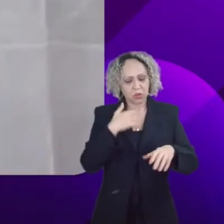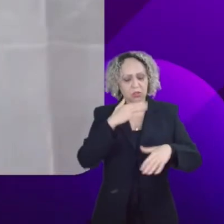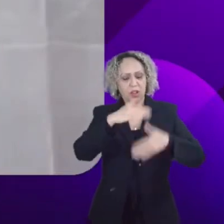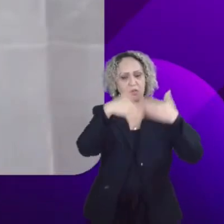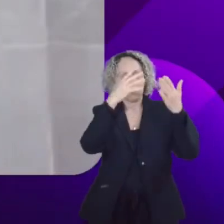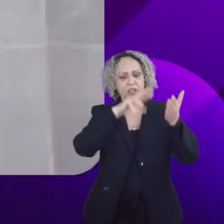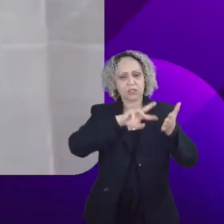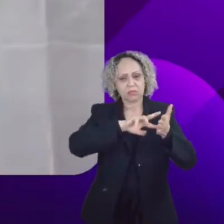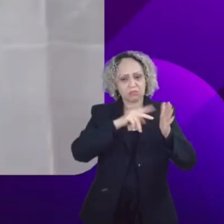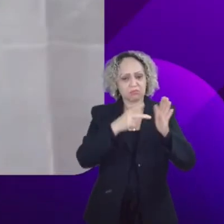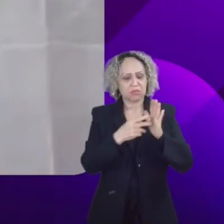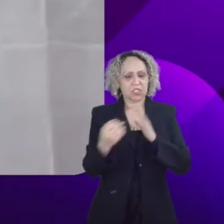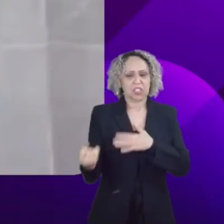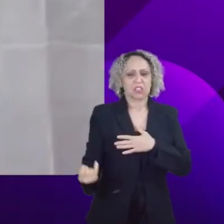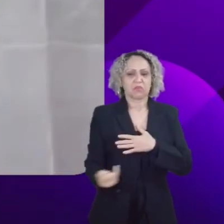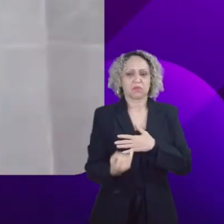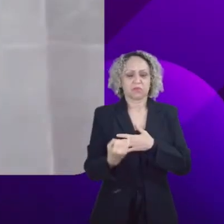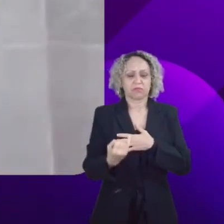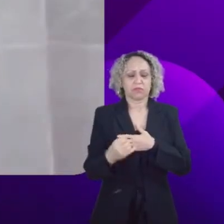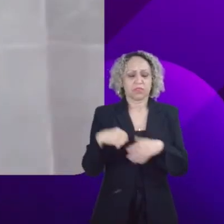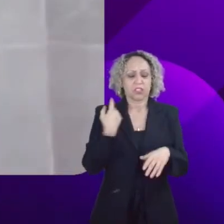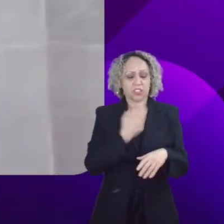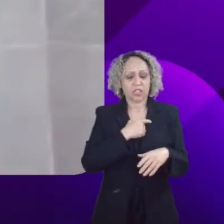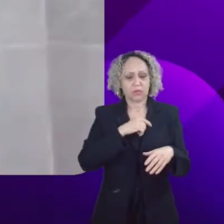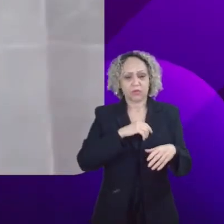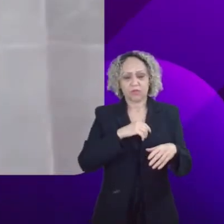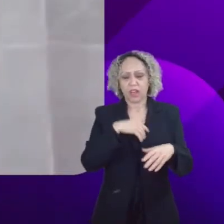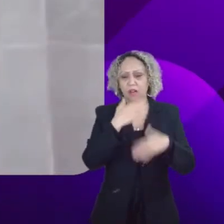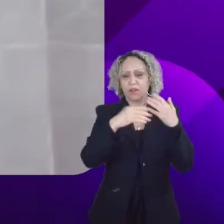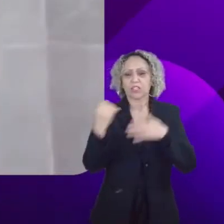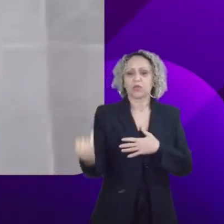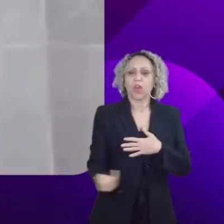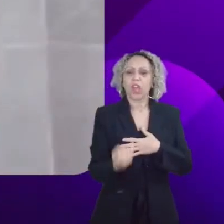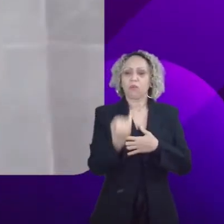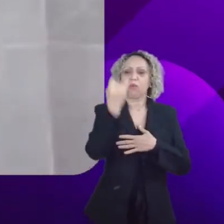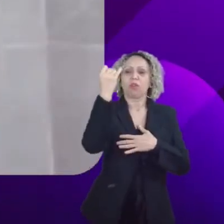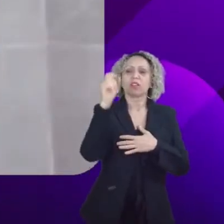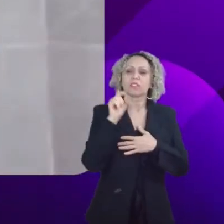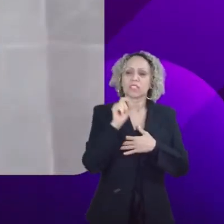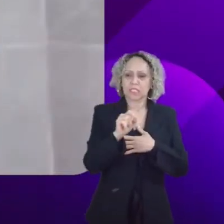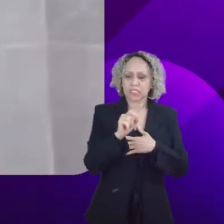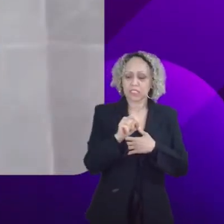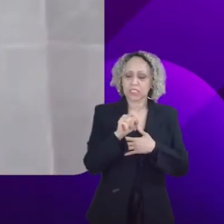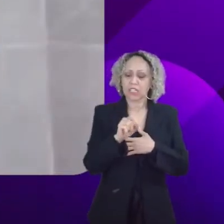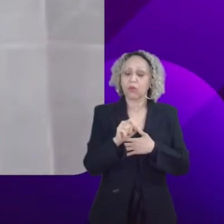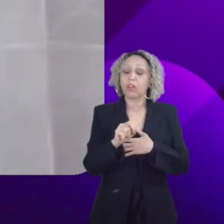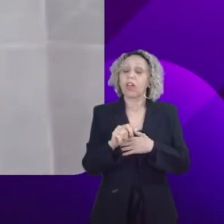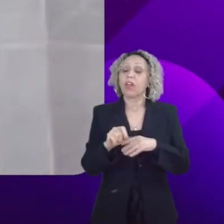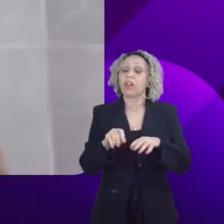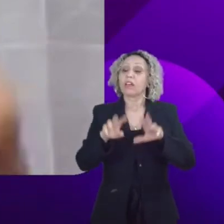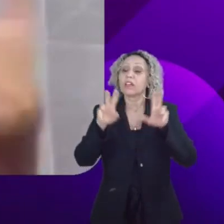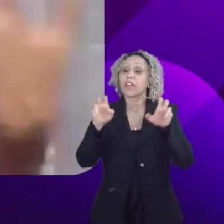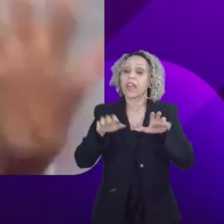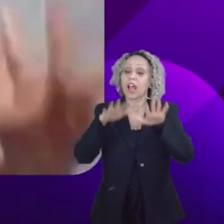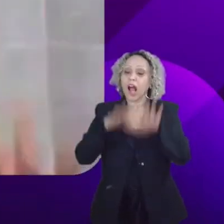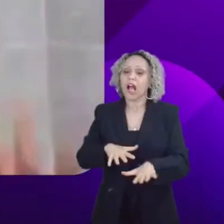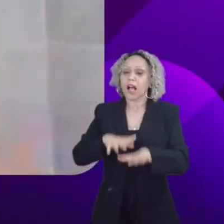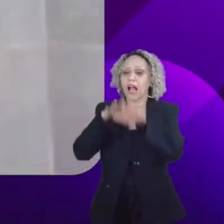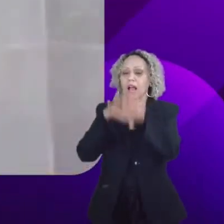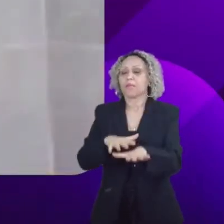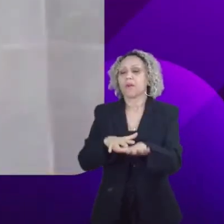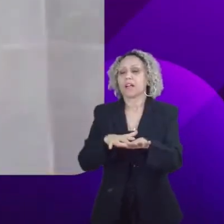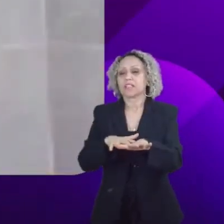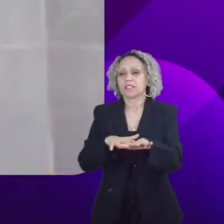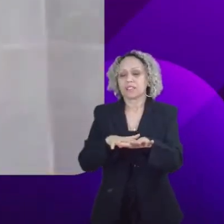partir da realização das marchas das margaridas, que é um processo contínuo, não acontece somente